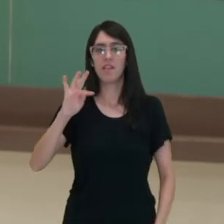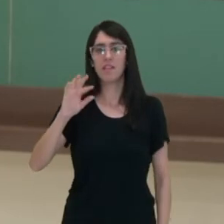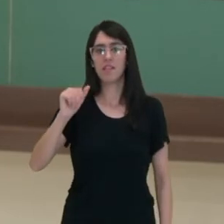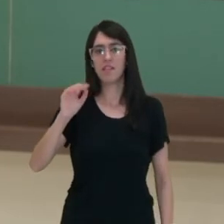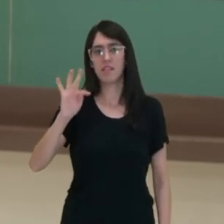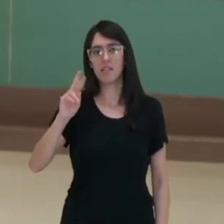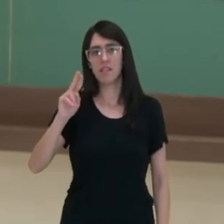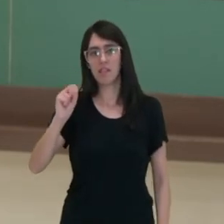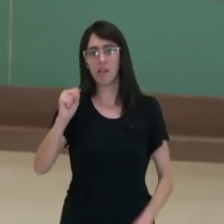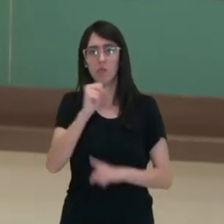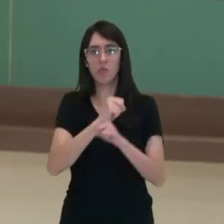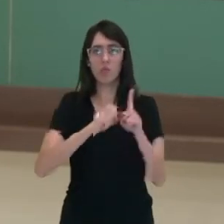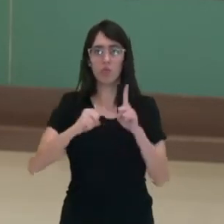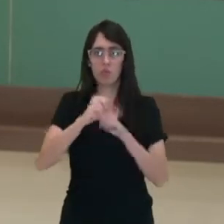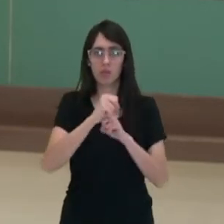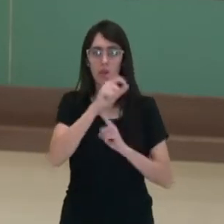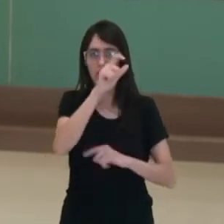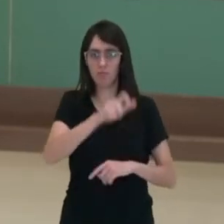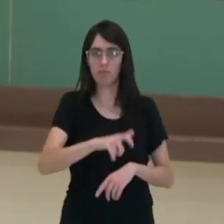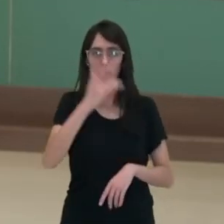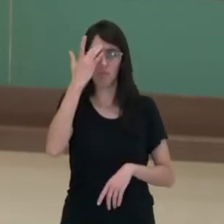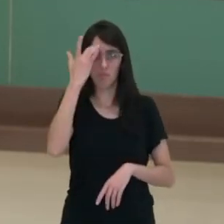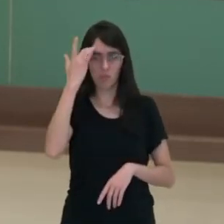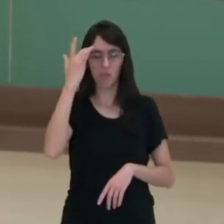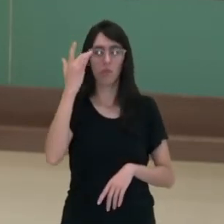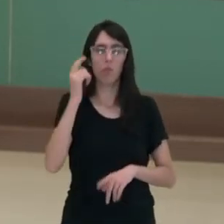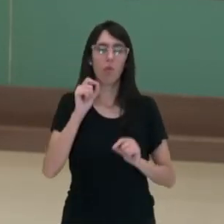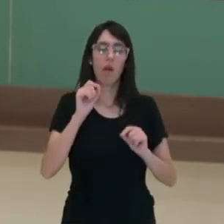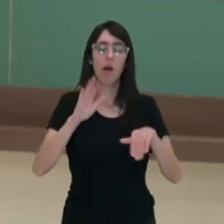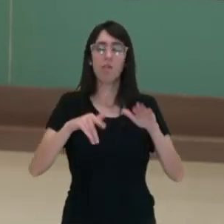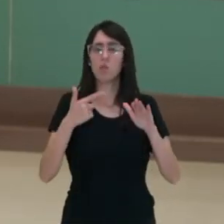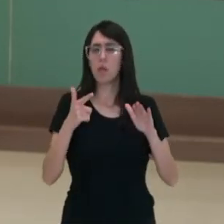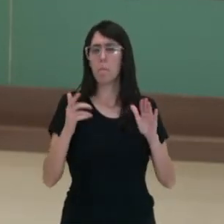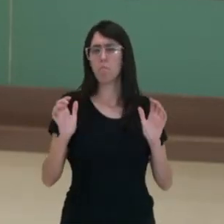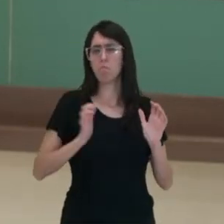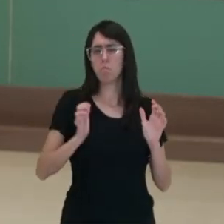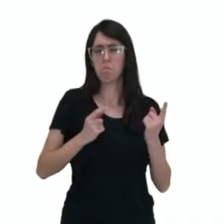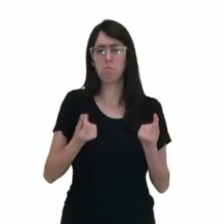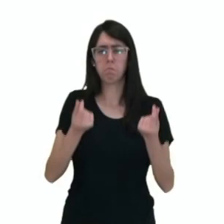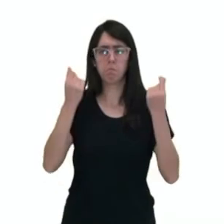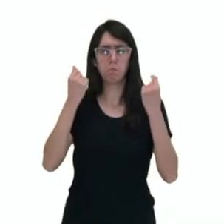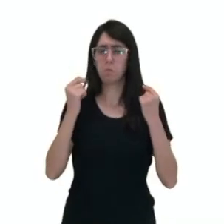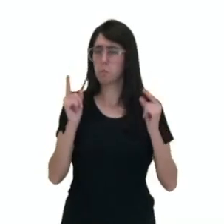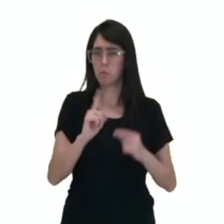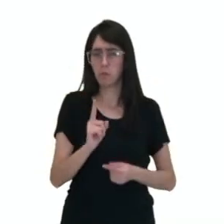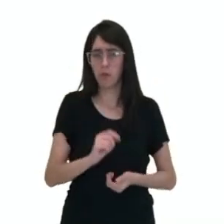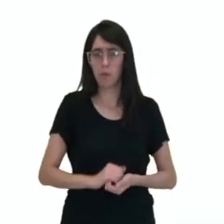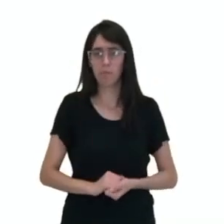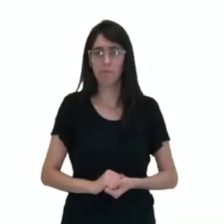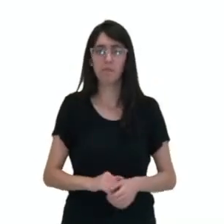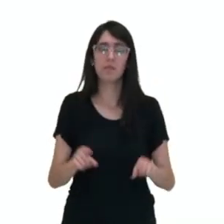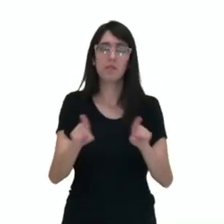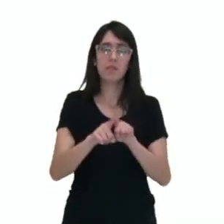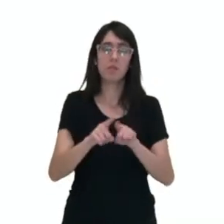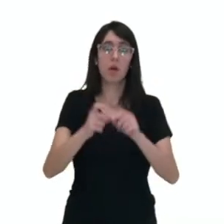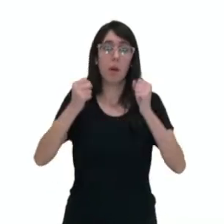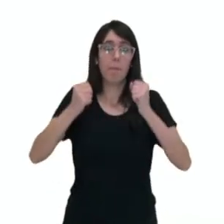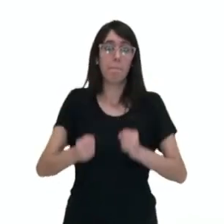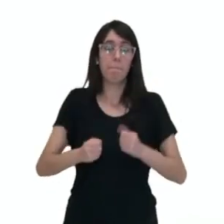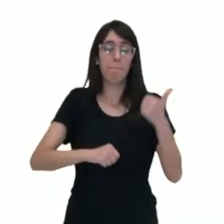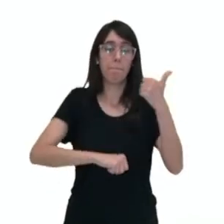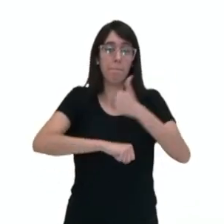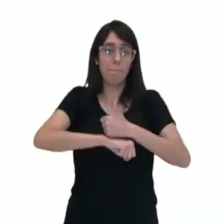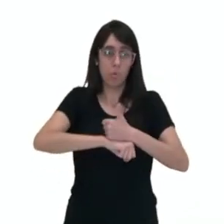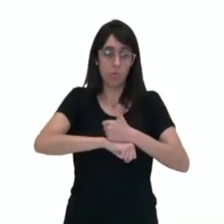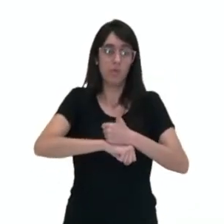na sociedade, mesmo que ela não tenha alto poder aquisitivo, e do poder, que pode ser